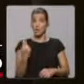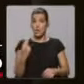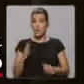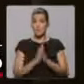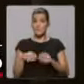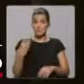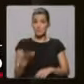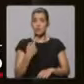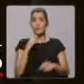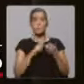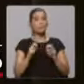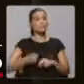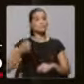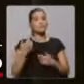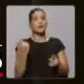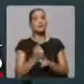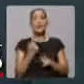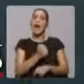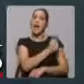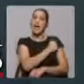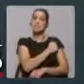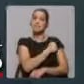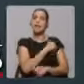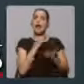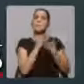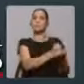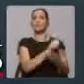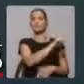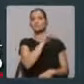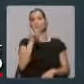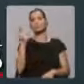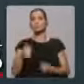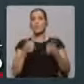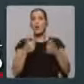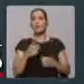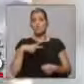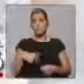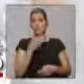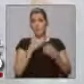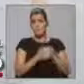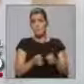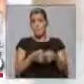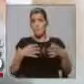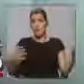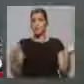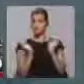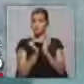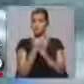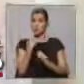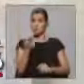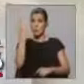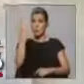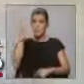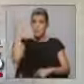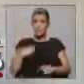problema pode estar também no apoio domiciliário. Num Portugal cada vez mais envelhecido, a Segurança Social garante que investiu o ano passado, em